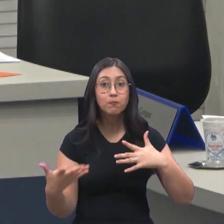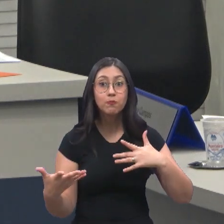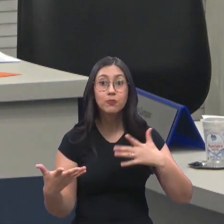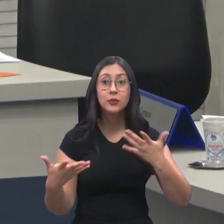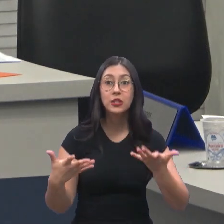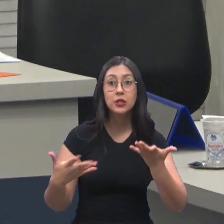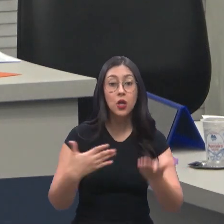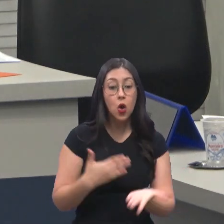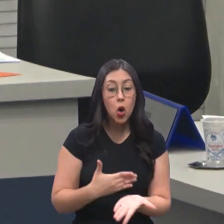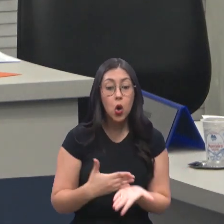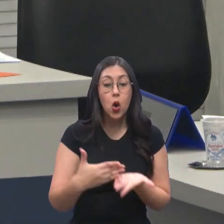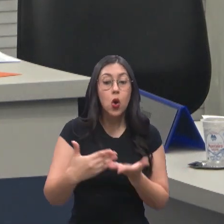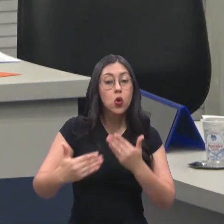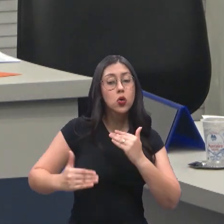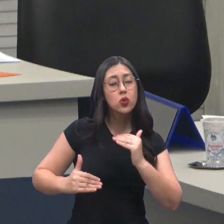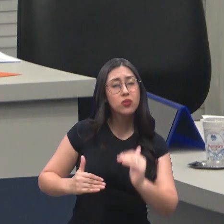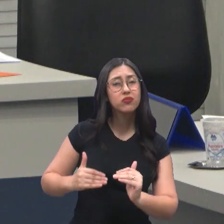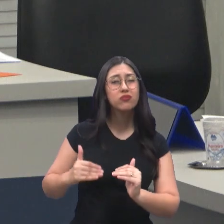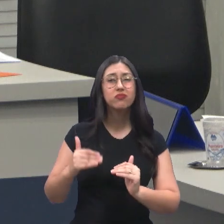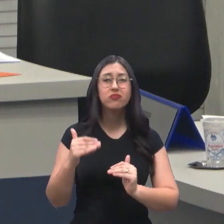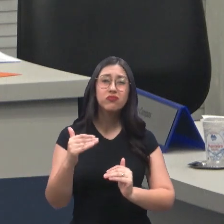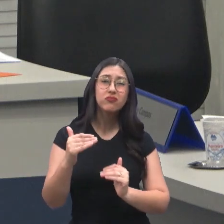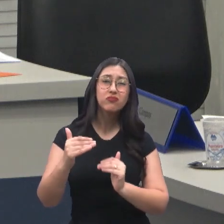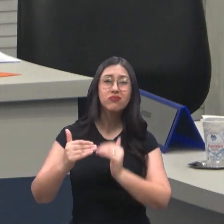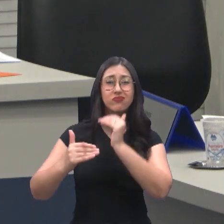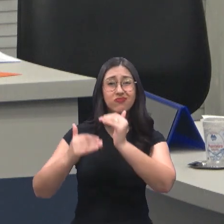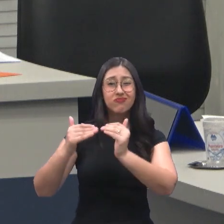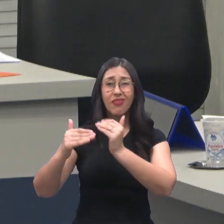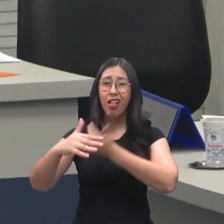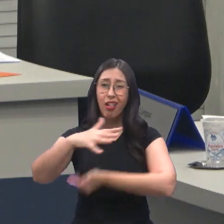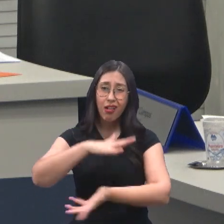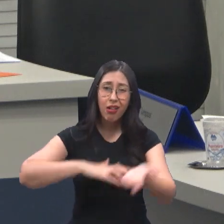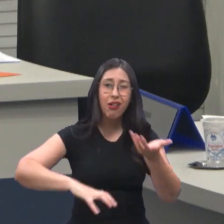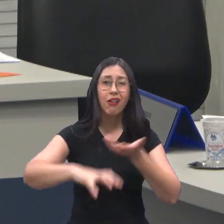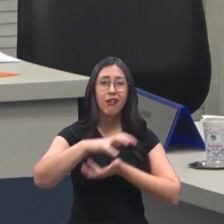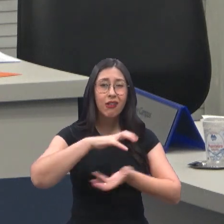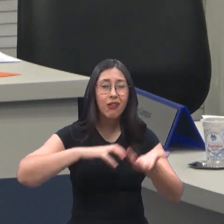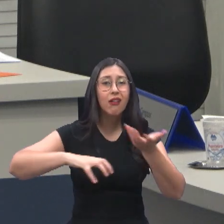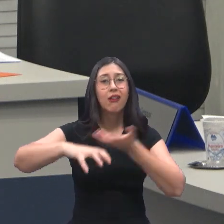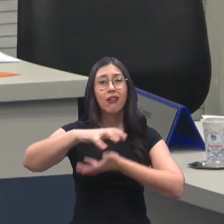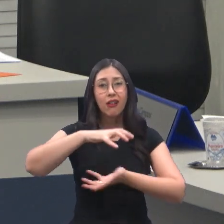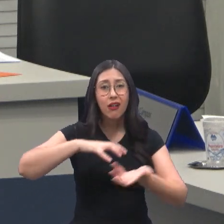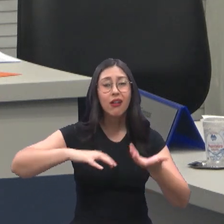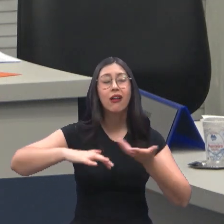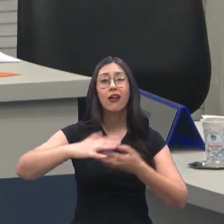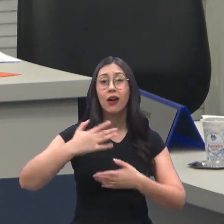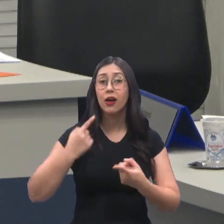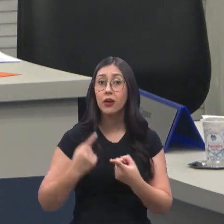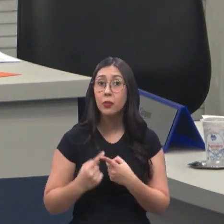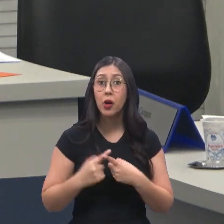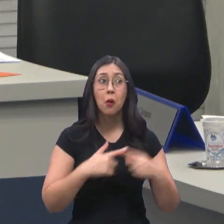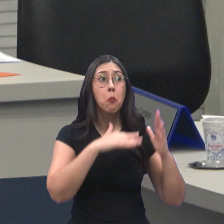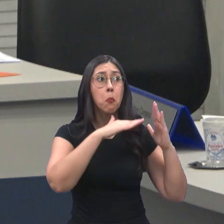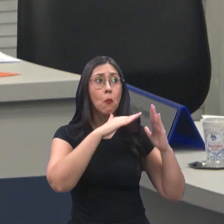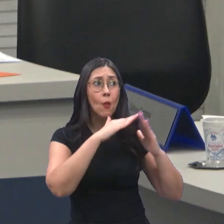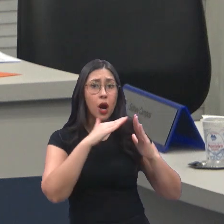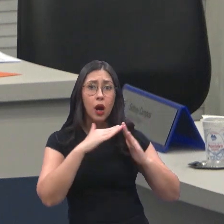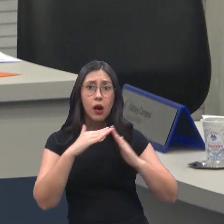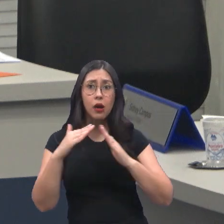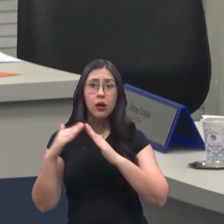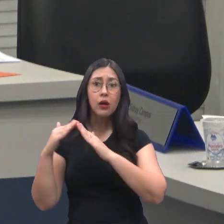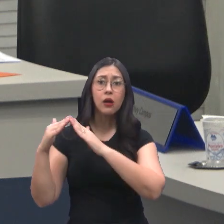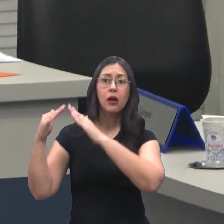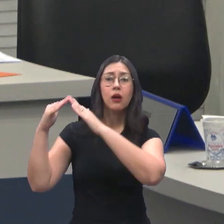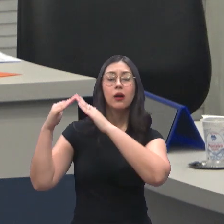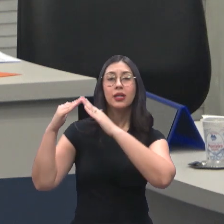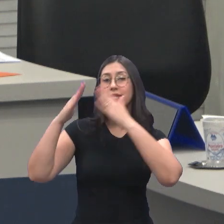se desenvolver, mas está começando a ter desordem na quantidade de habitacional que tem naquele local e já